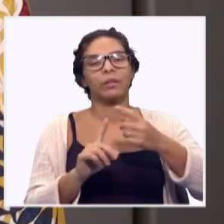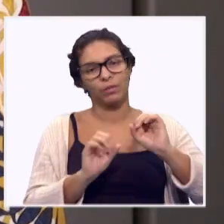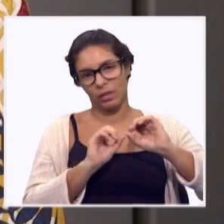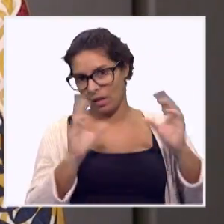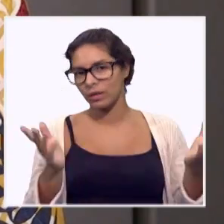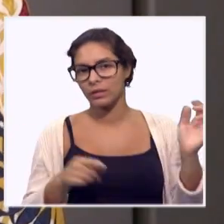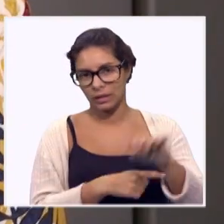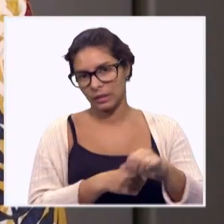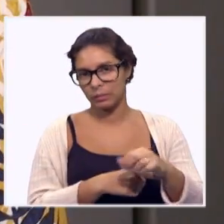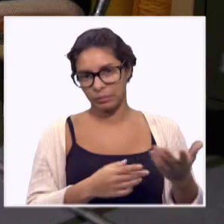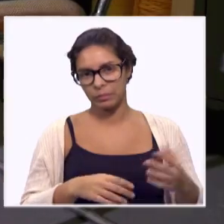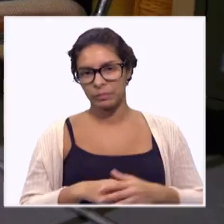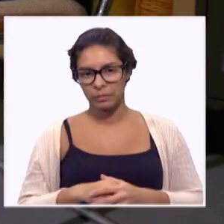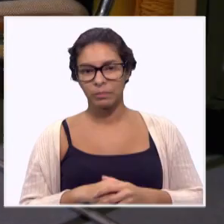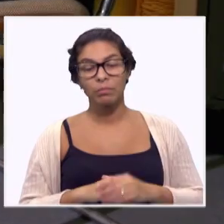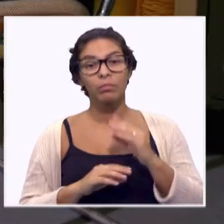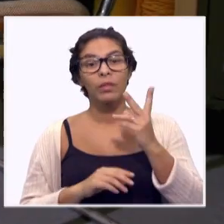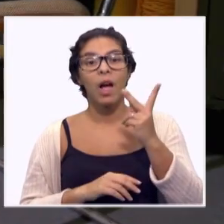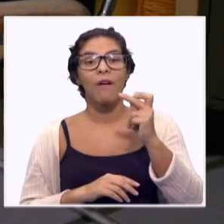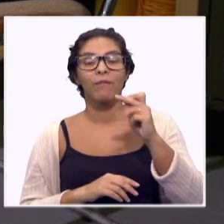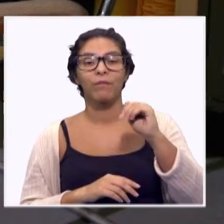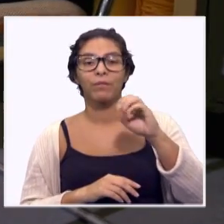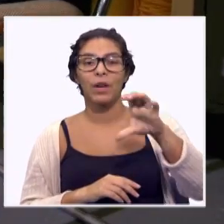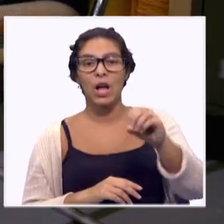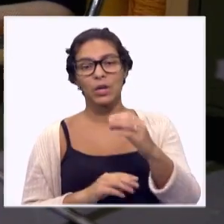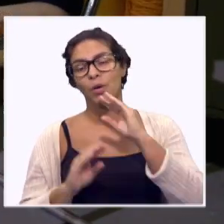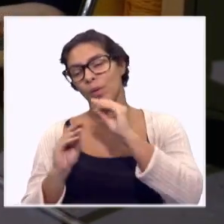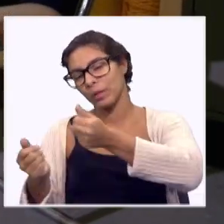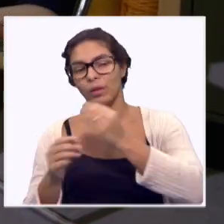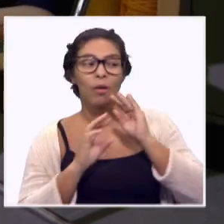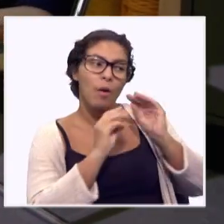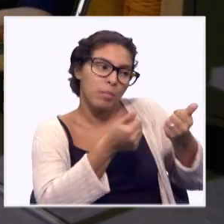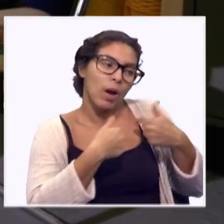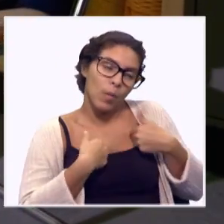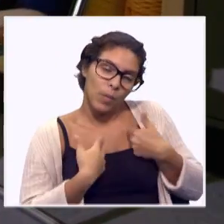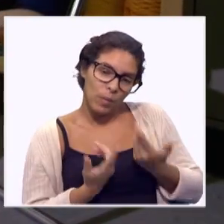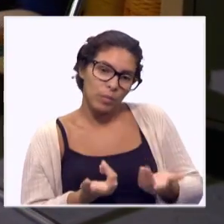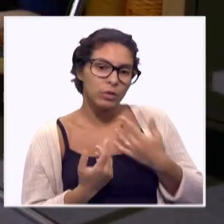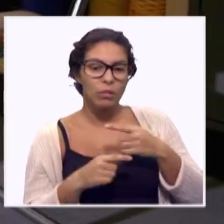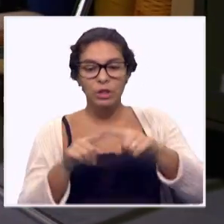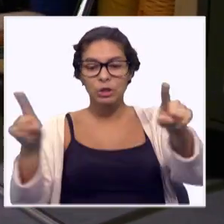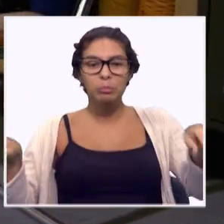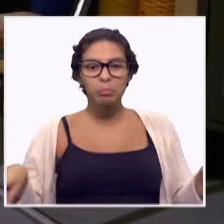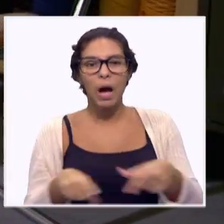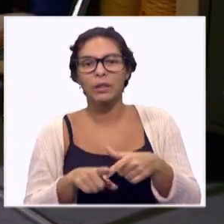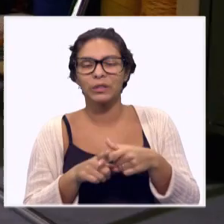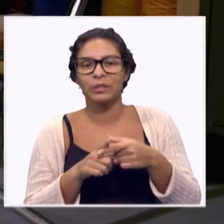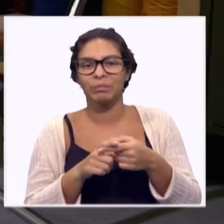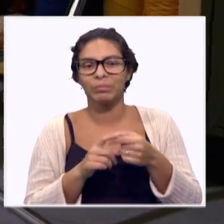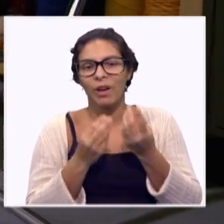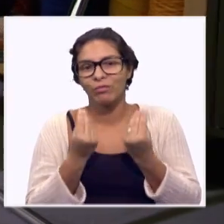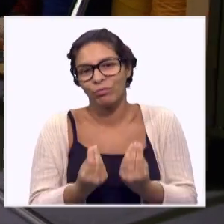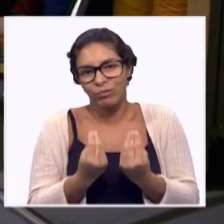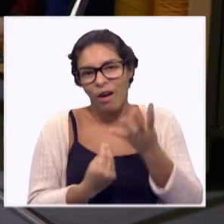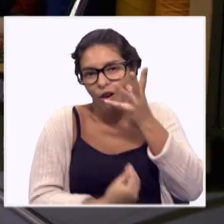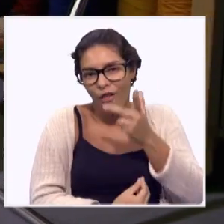sempre um objetivo. Vasco, muito obrigado. Obrigado por nos receberes aqui no teu espaço, que é acolhedor e que de